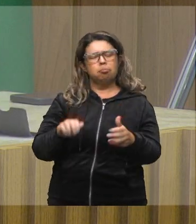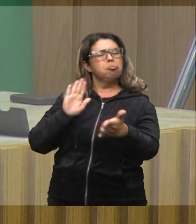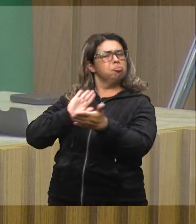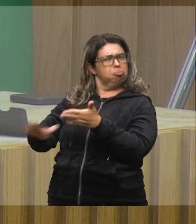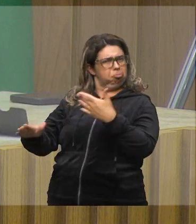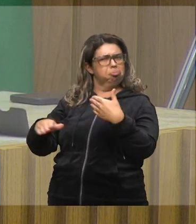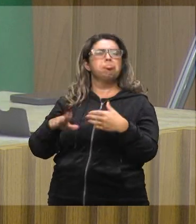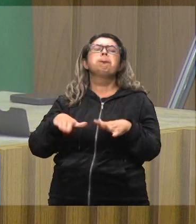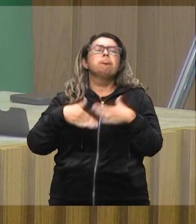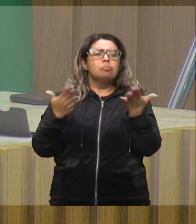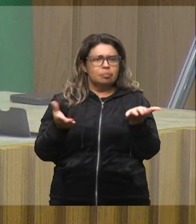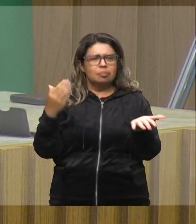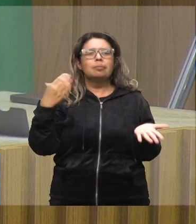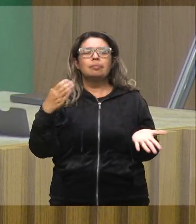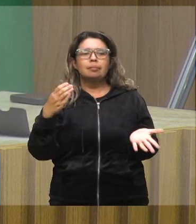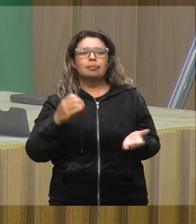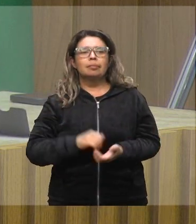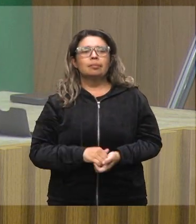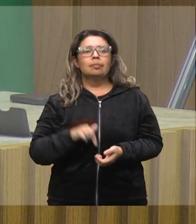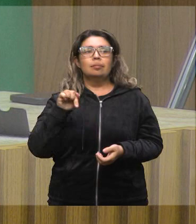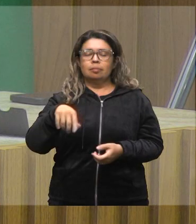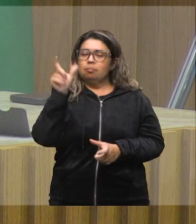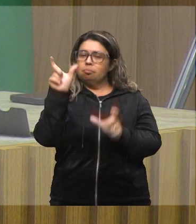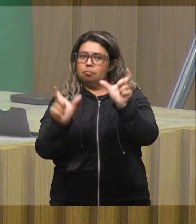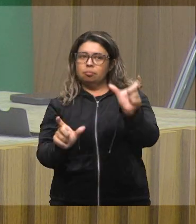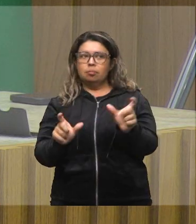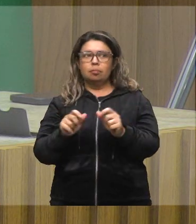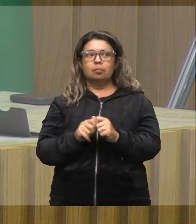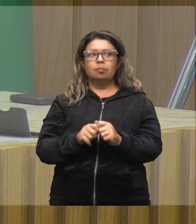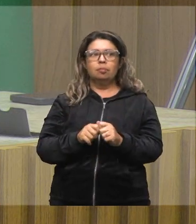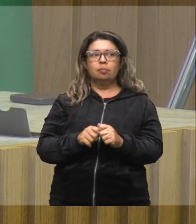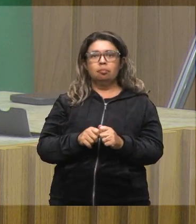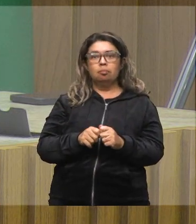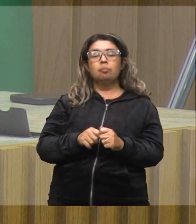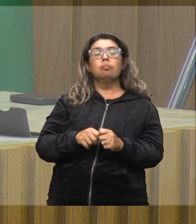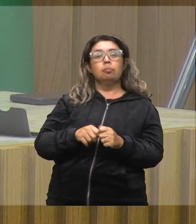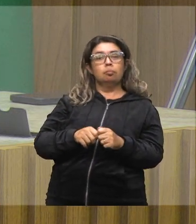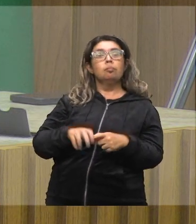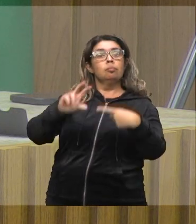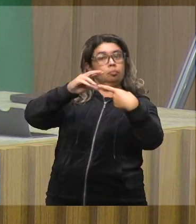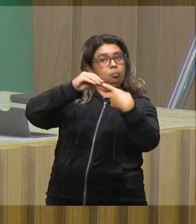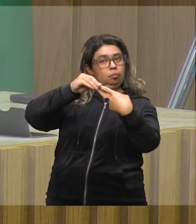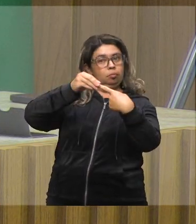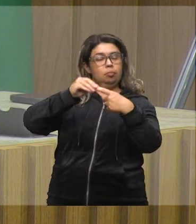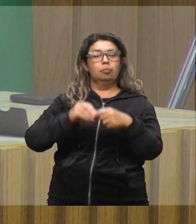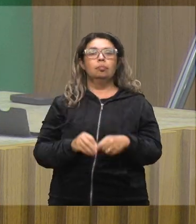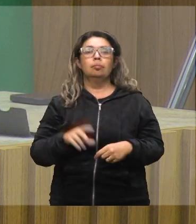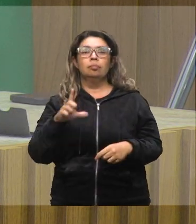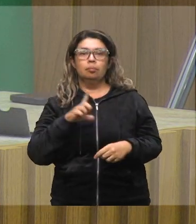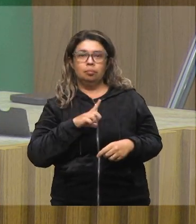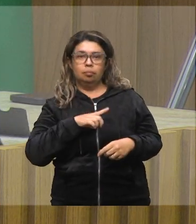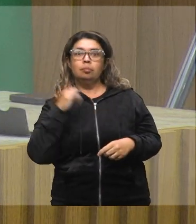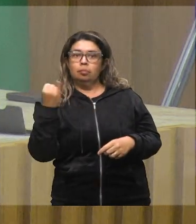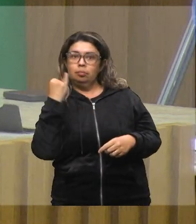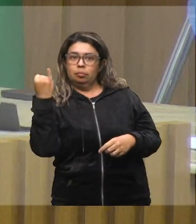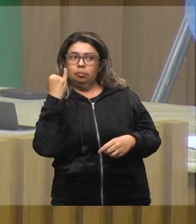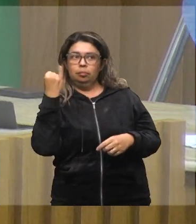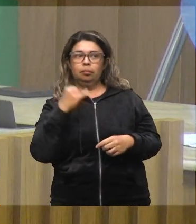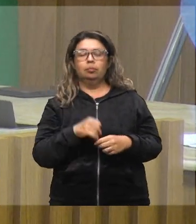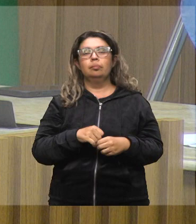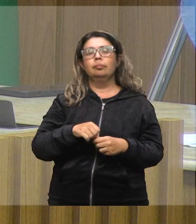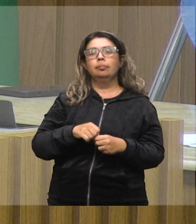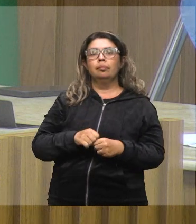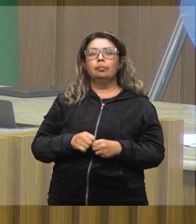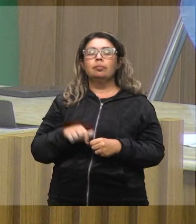que ele quiser também. E esses cargos, normalmente, eles são cargos de chefia, cargos de liderança, que exercem um papel preponderante dentro da